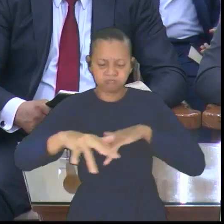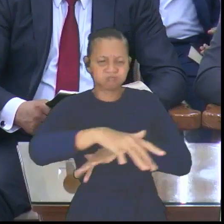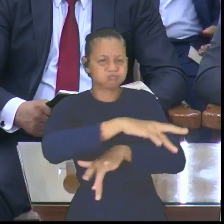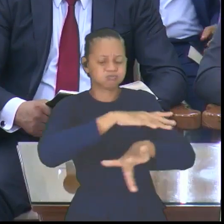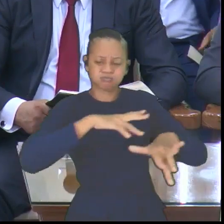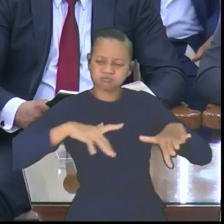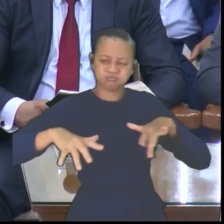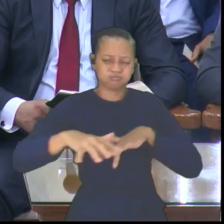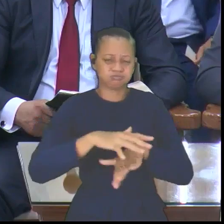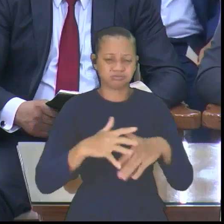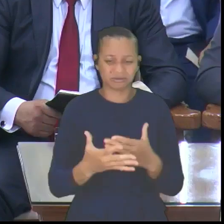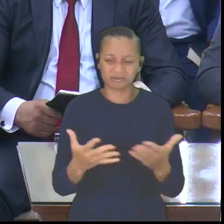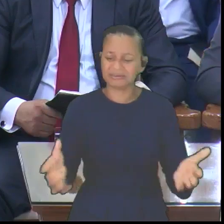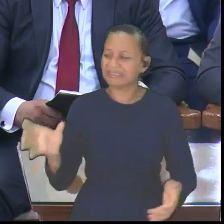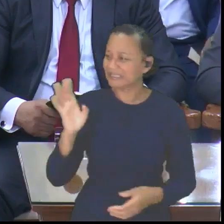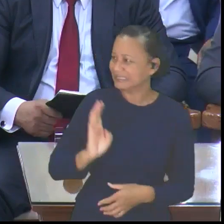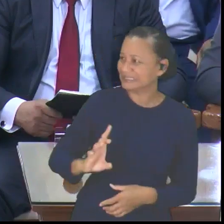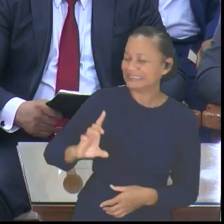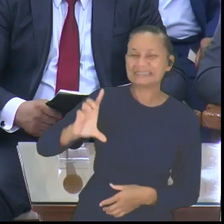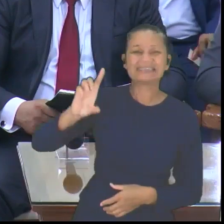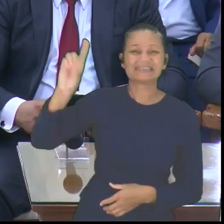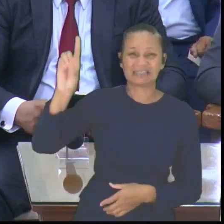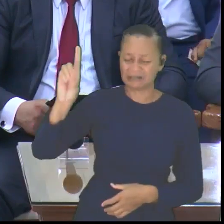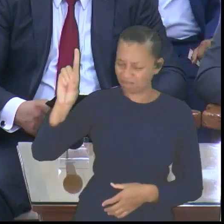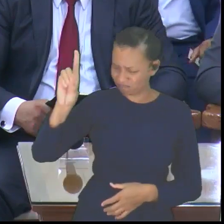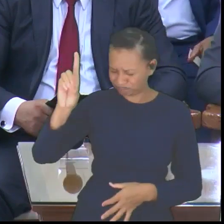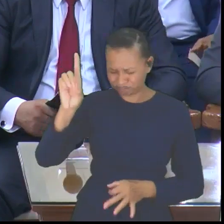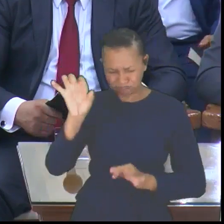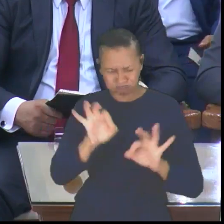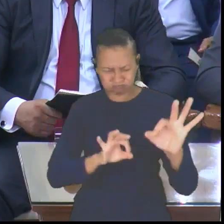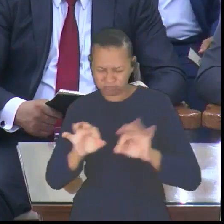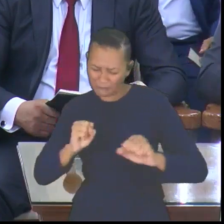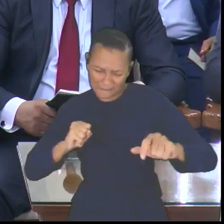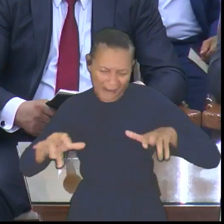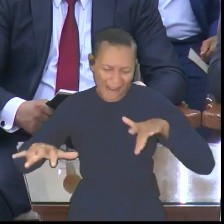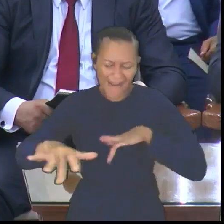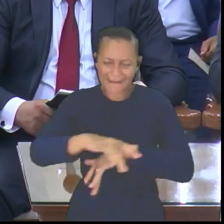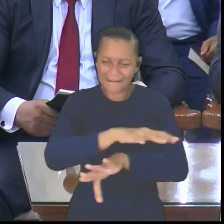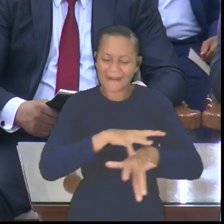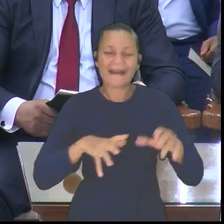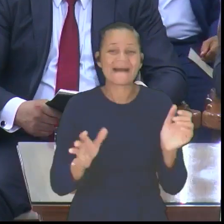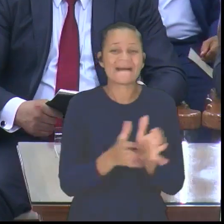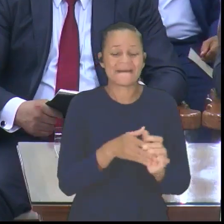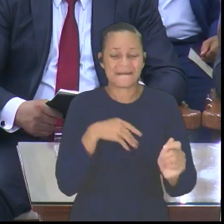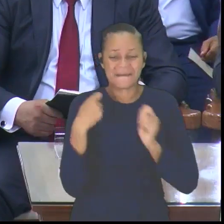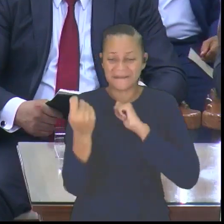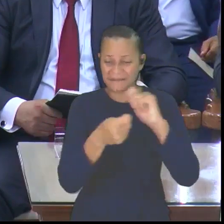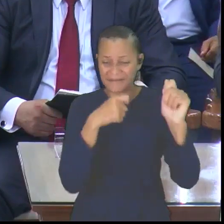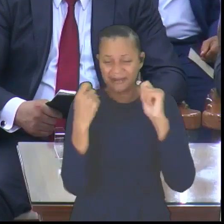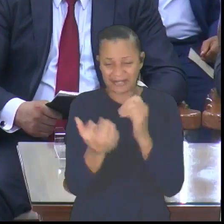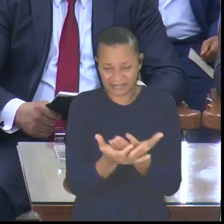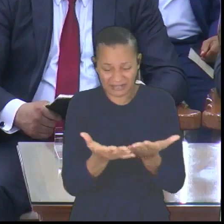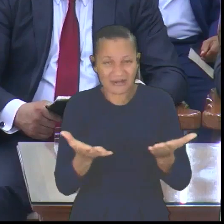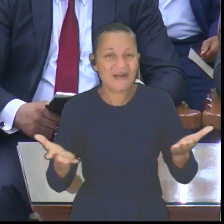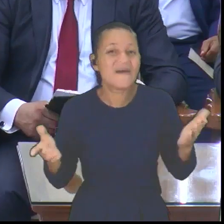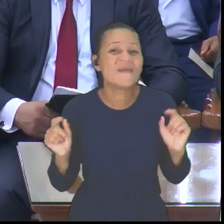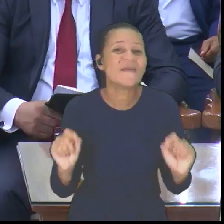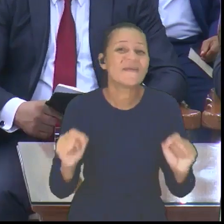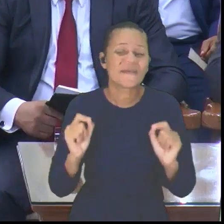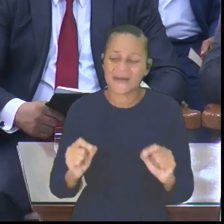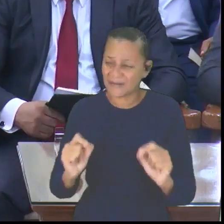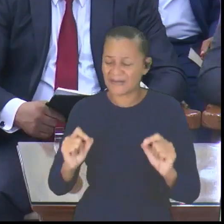operando. Deus está operando. Aleluia. Esta é